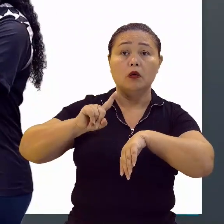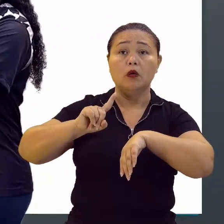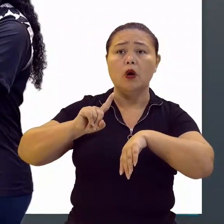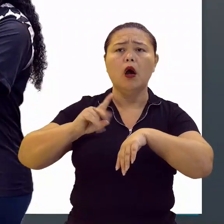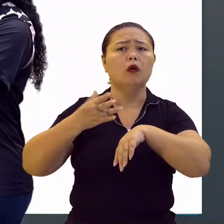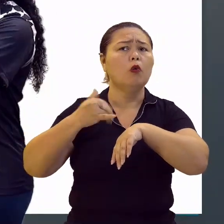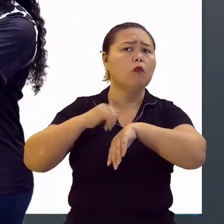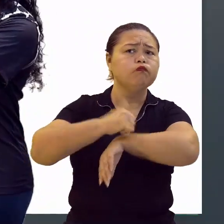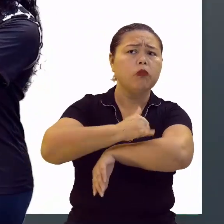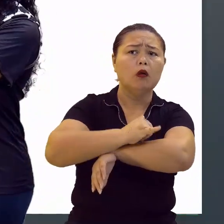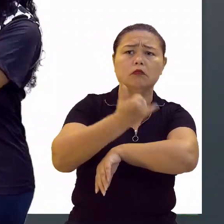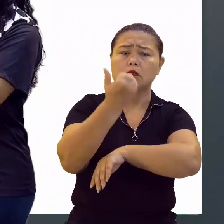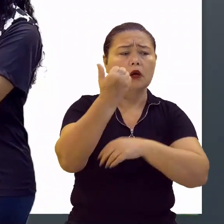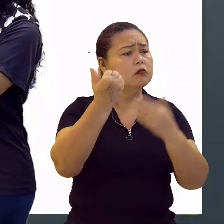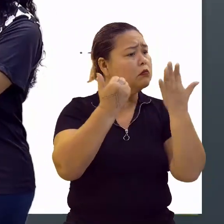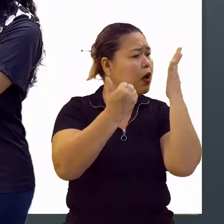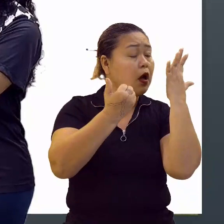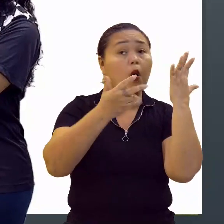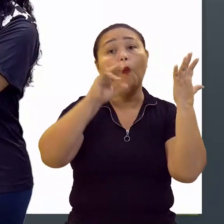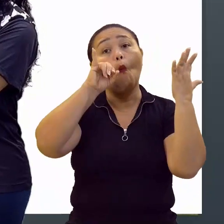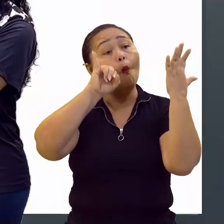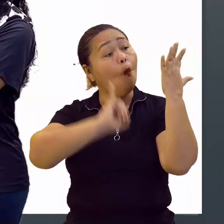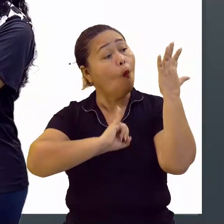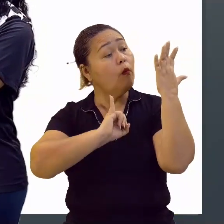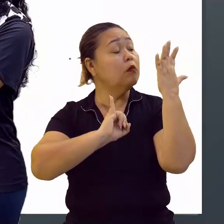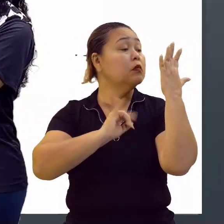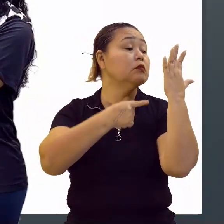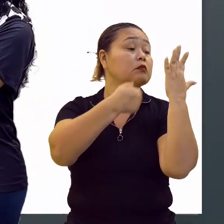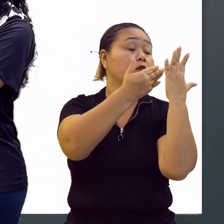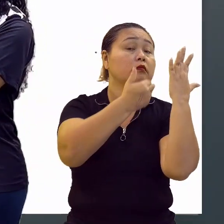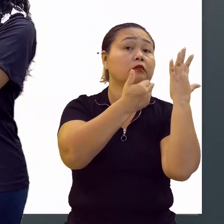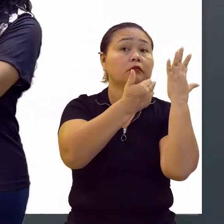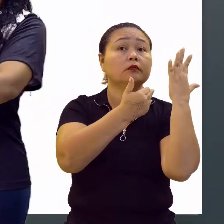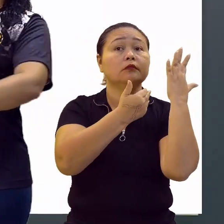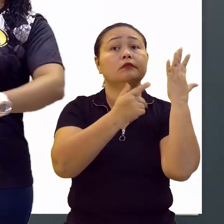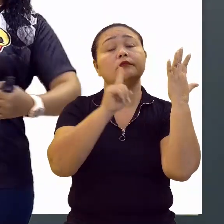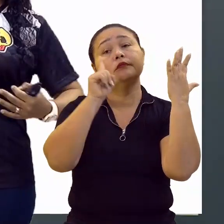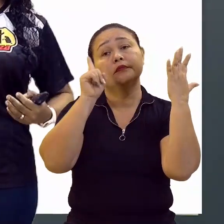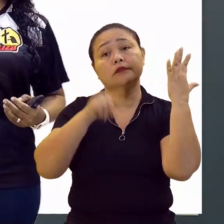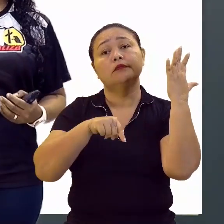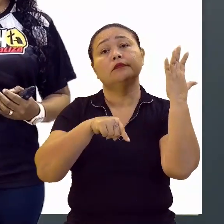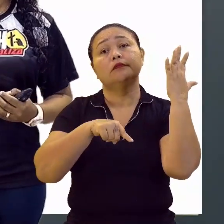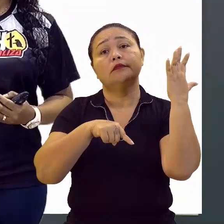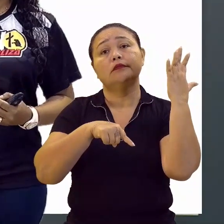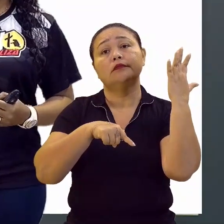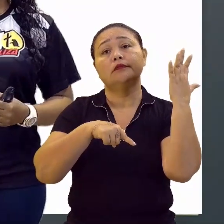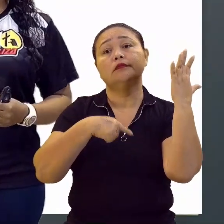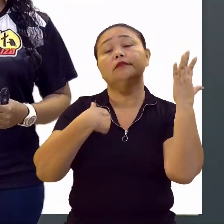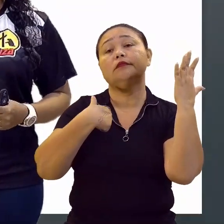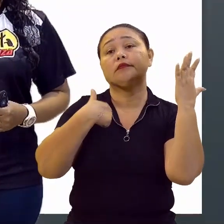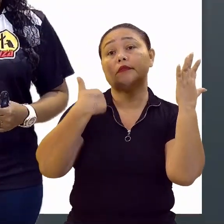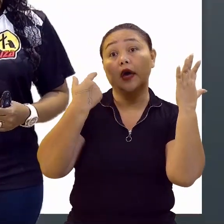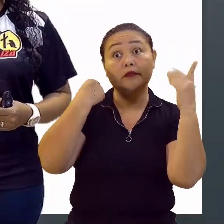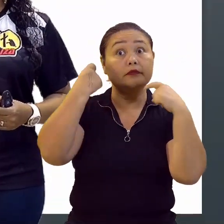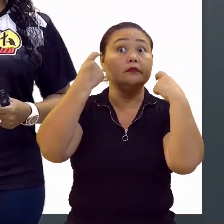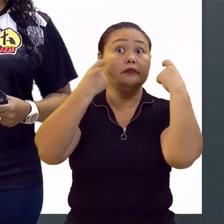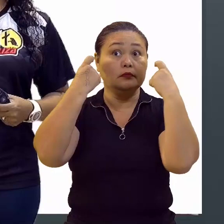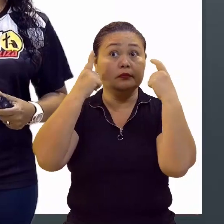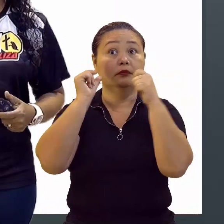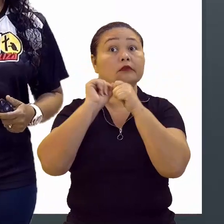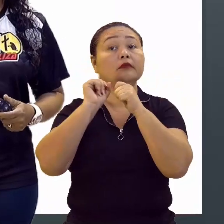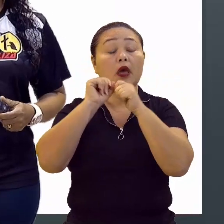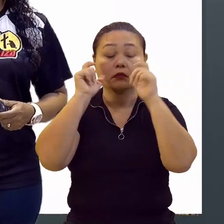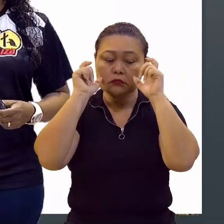demais na frente do espelho ou magro demais na frente do espelho, isso já começa a preocupar. Então tenha uma atenção, tenha um